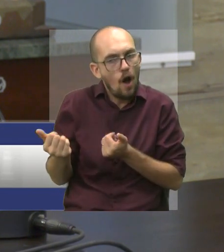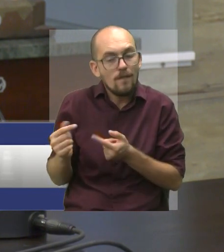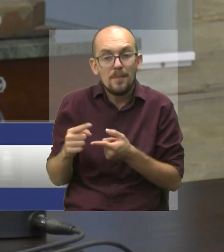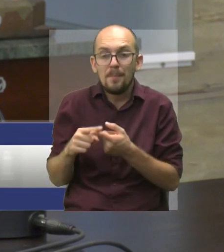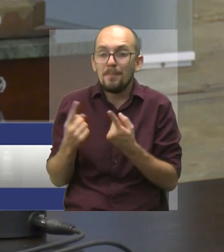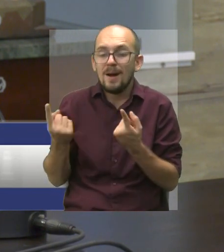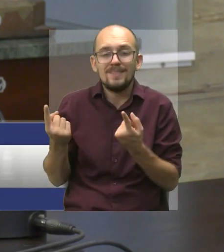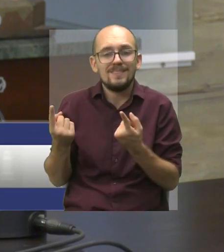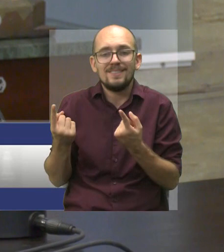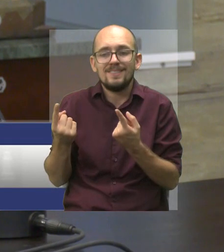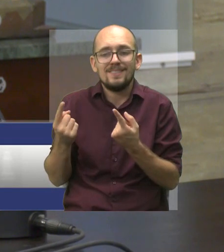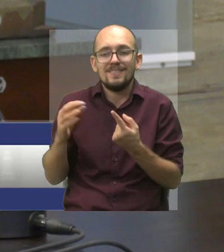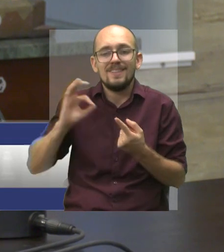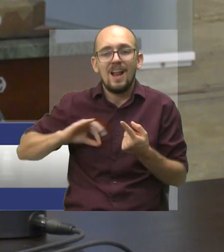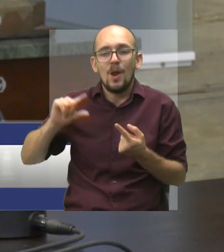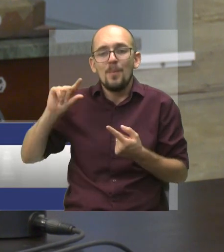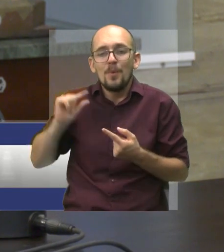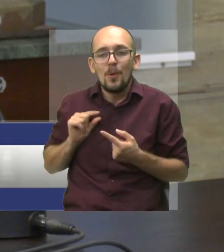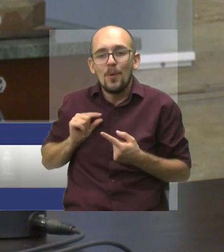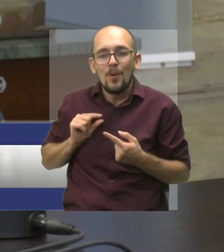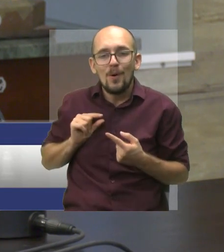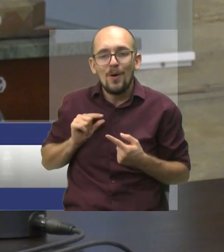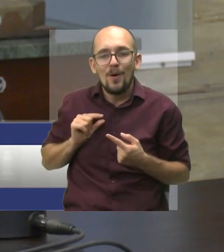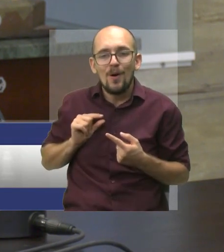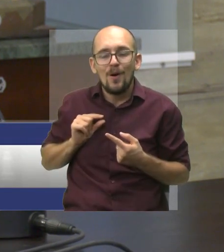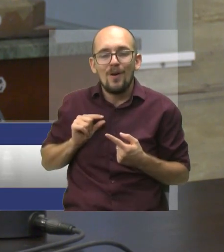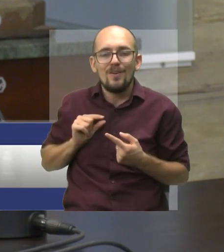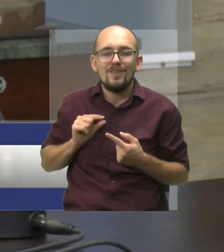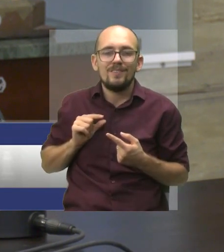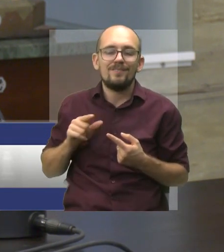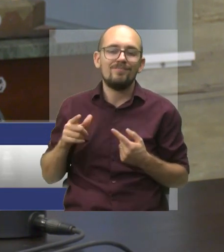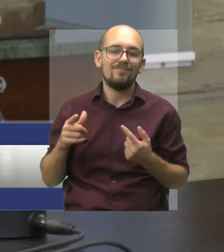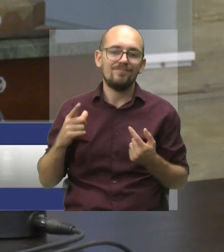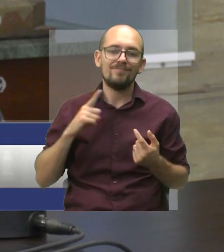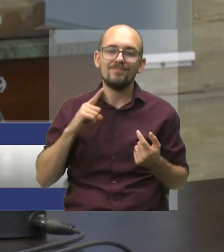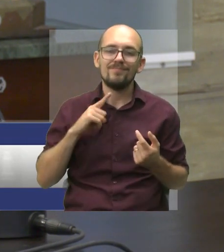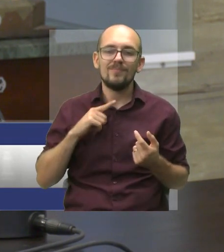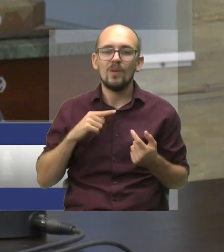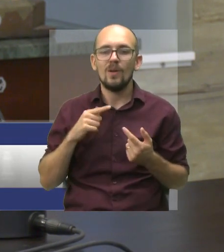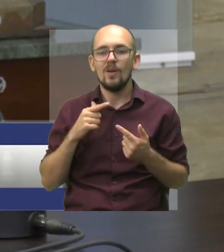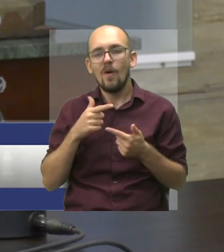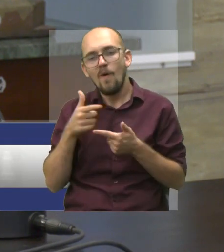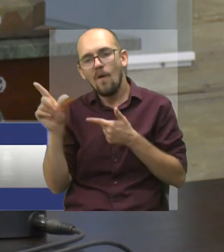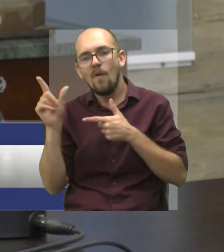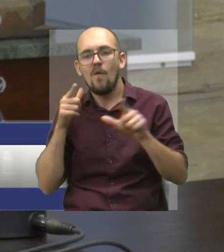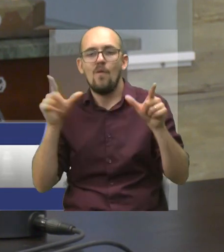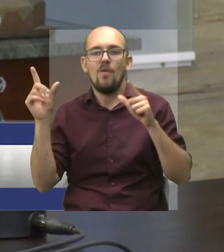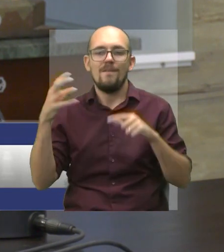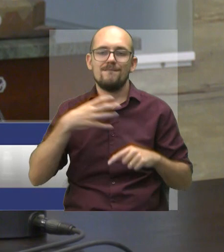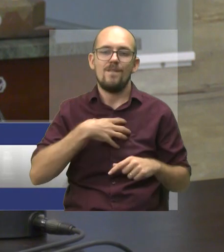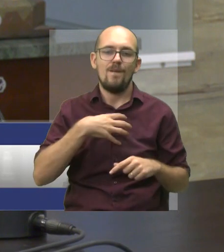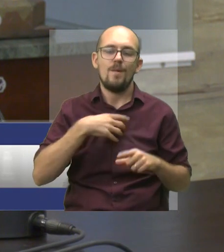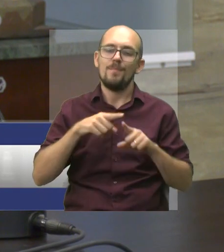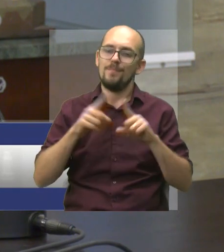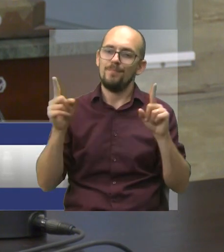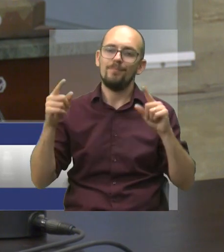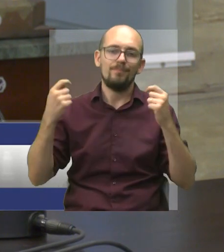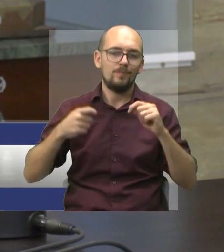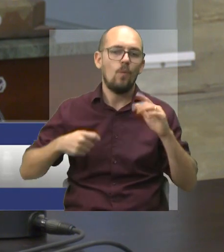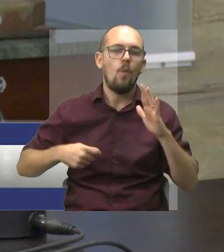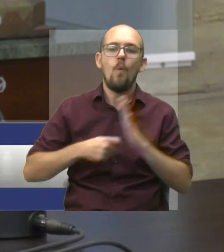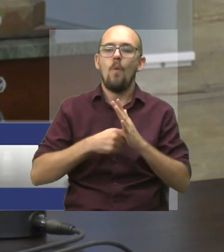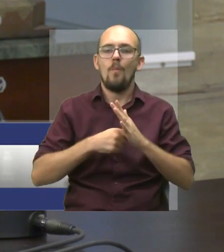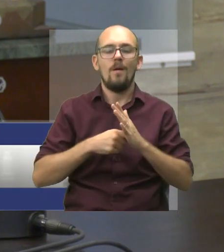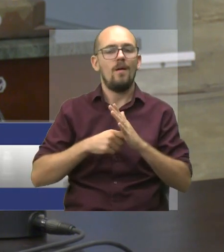também é proporcionalmente menor. Então, existem outras formas, e acho que realmente o que precisa é cobrar os